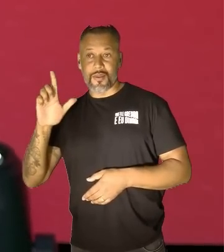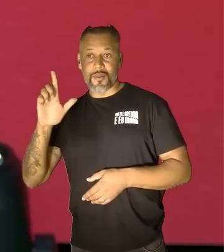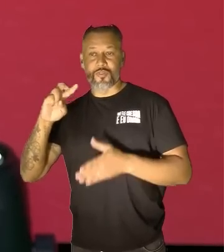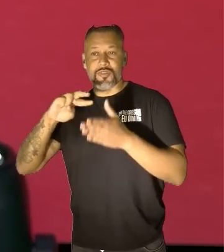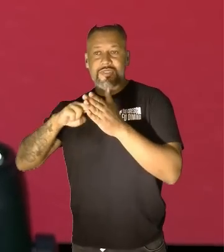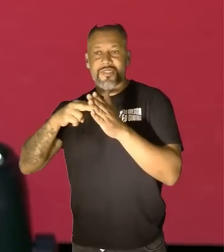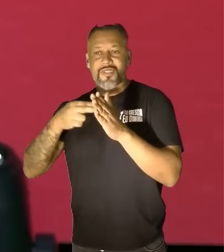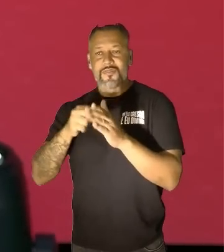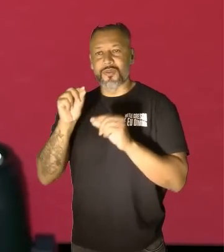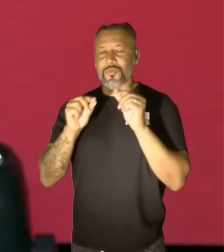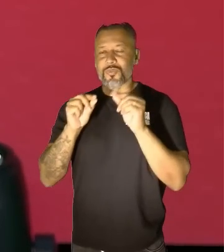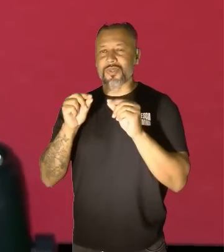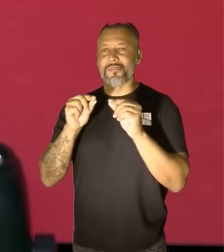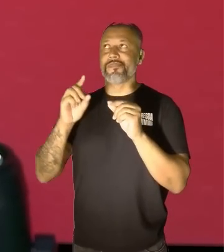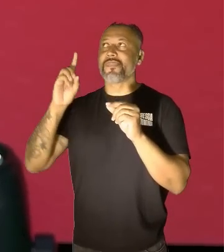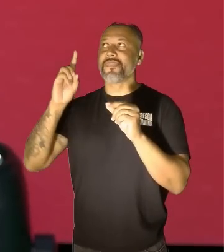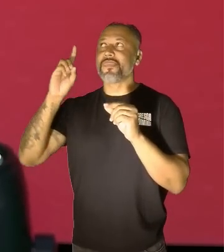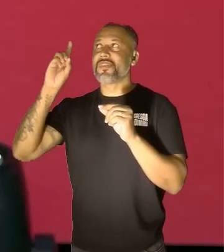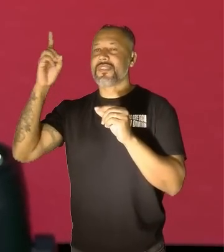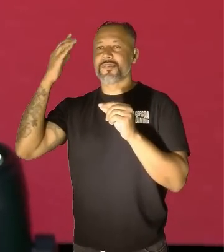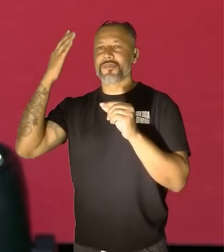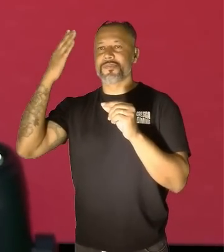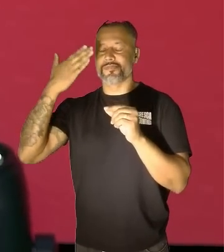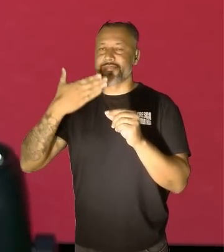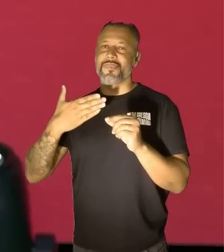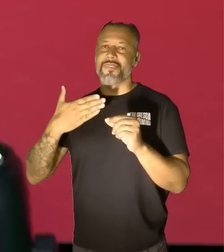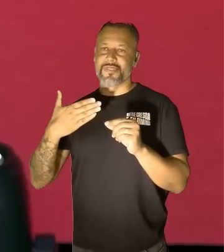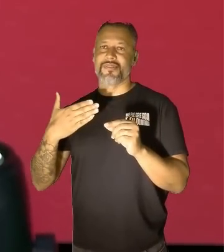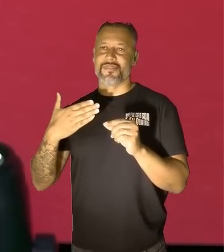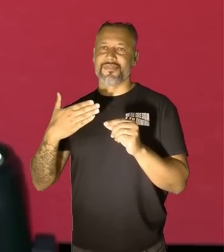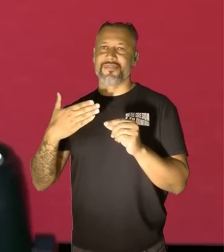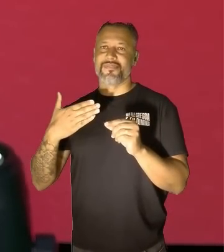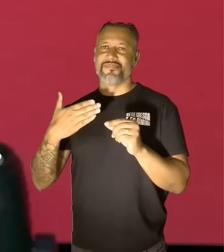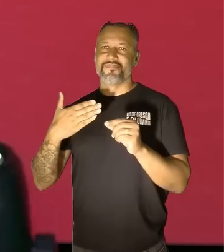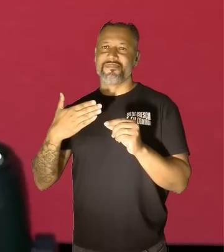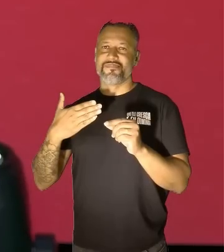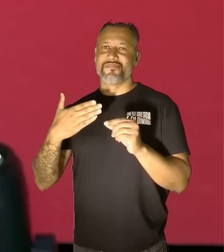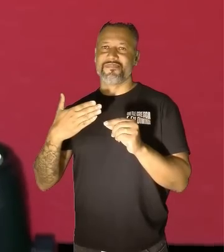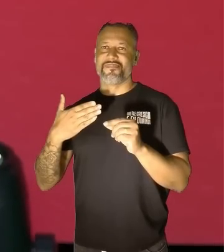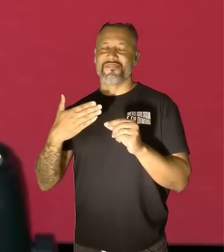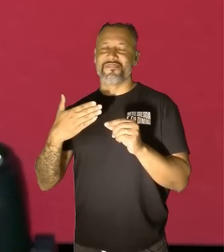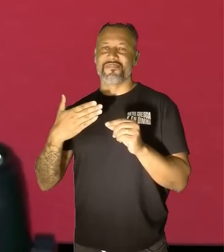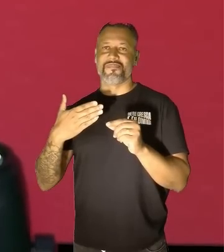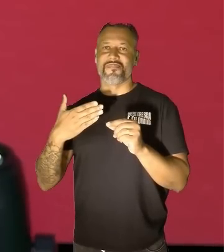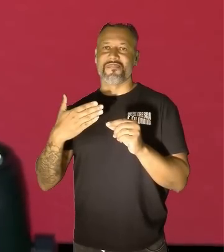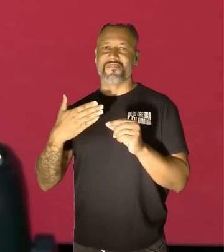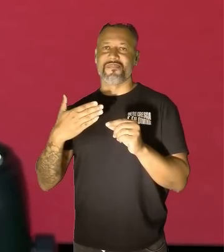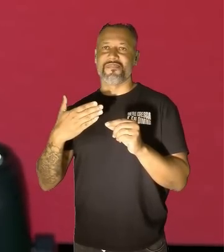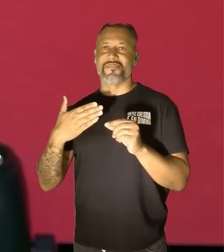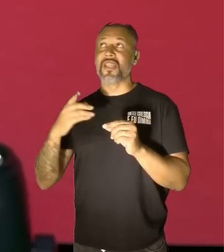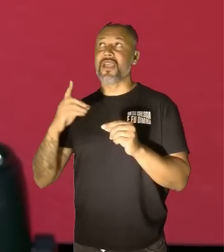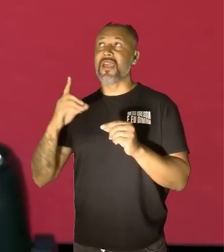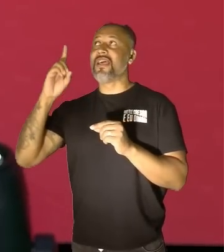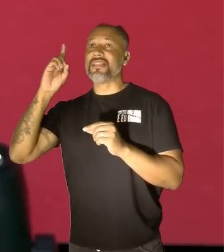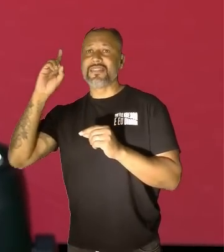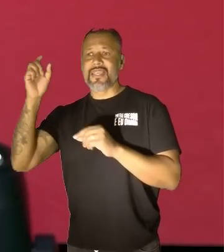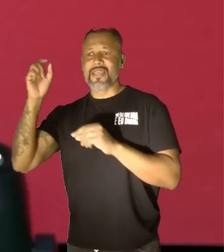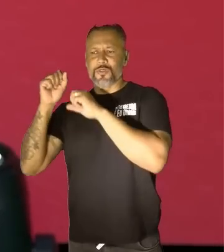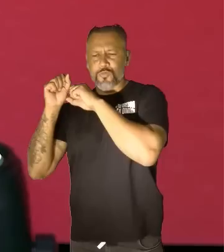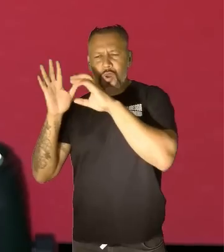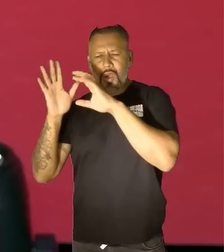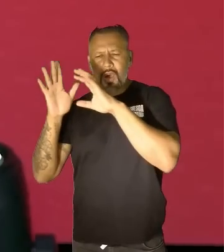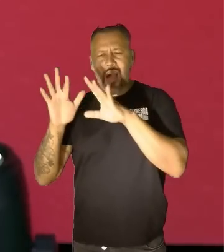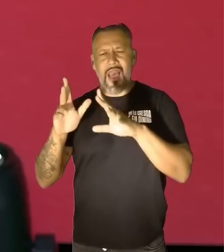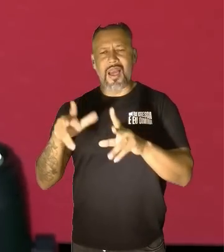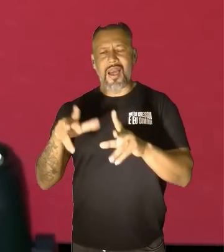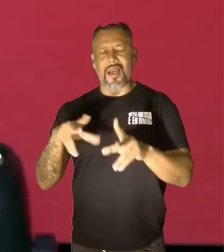Samuel não era um filho natural. Samuel literalmente é algo que Deus gerou em Ana. Claro, ela